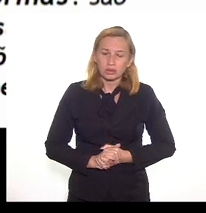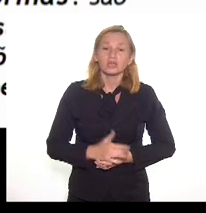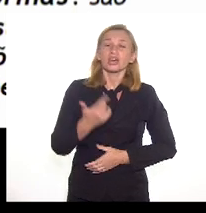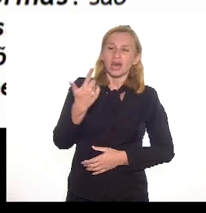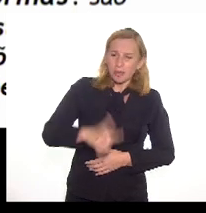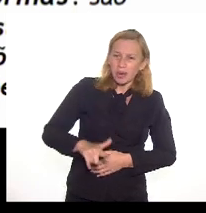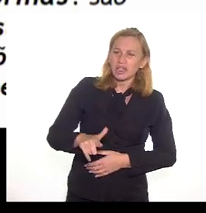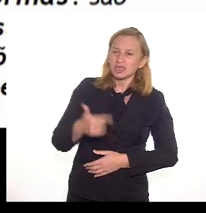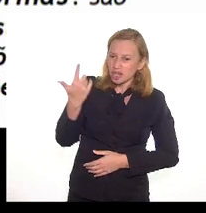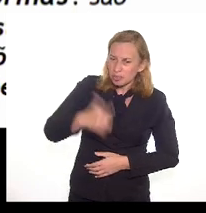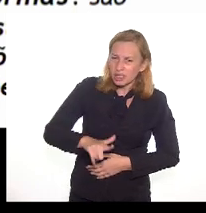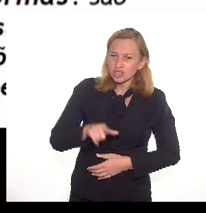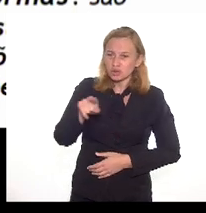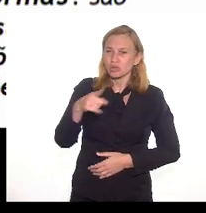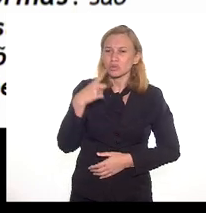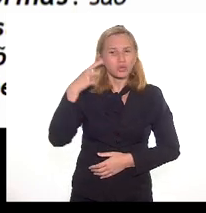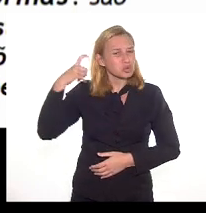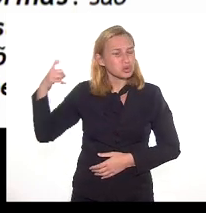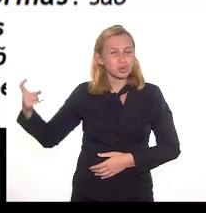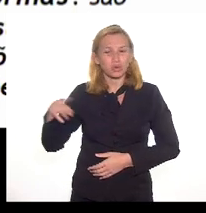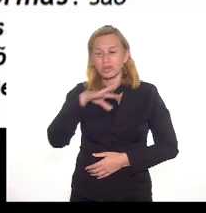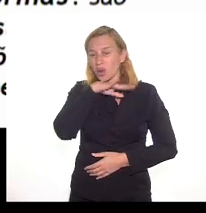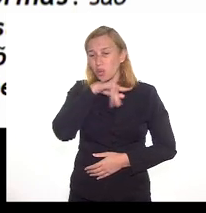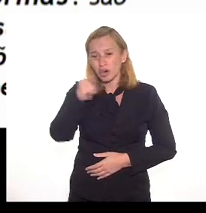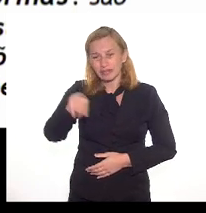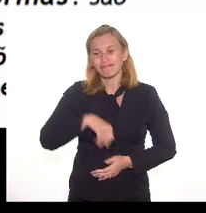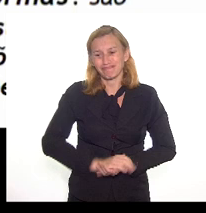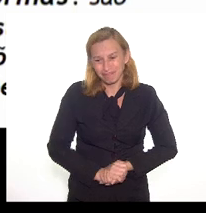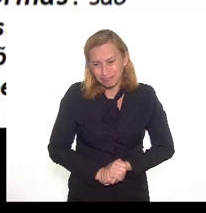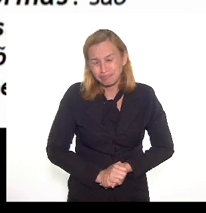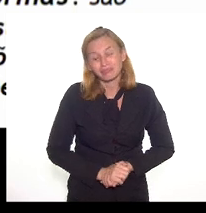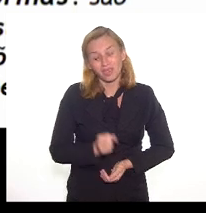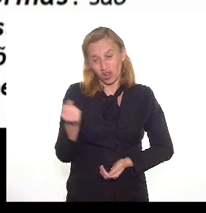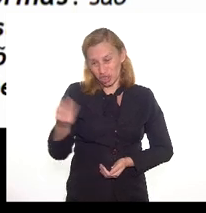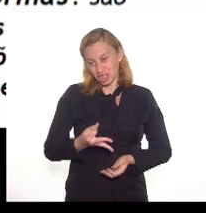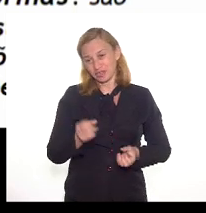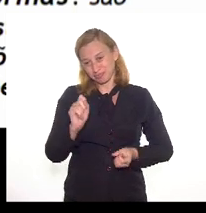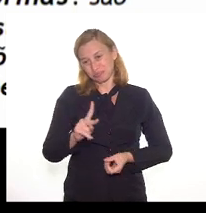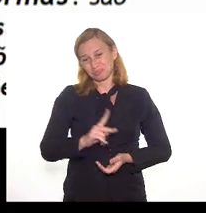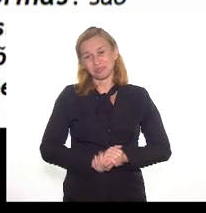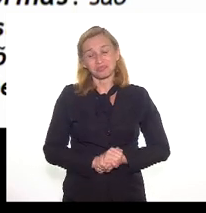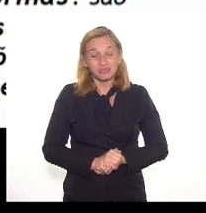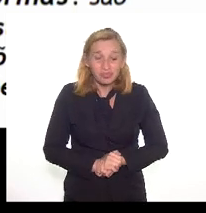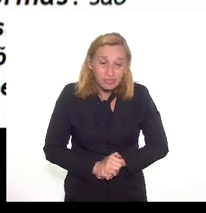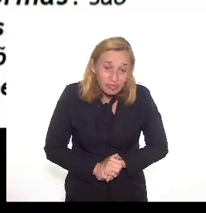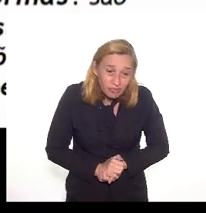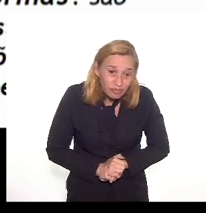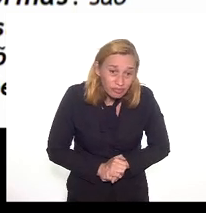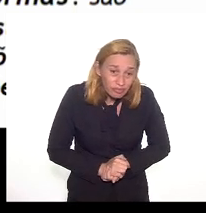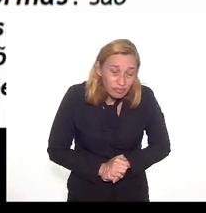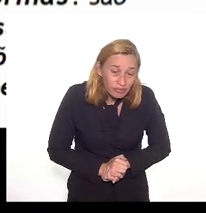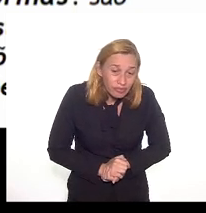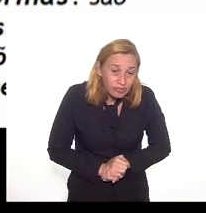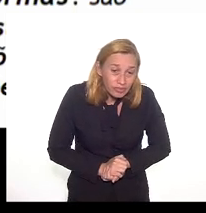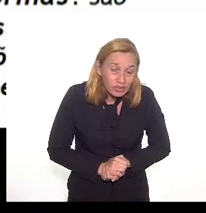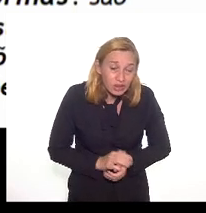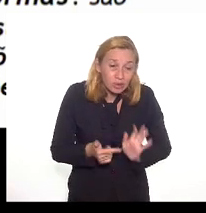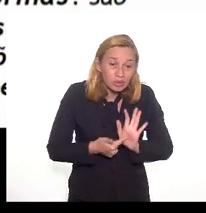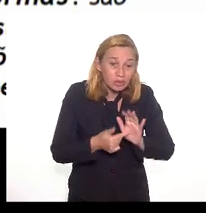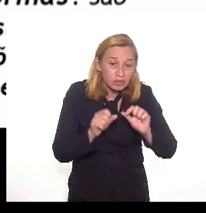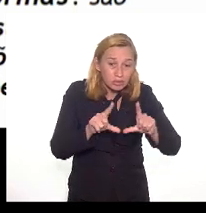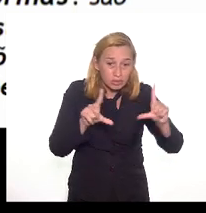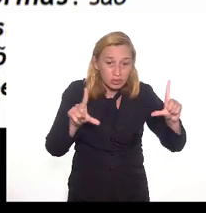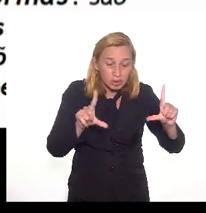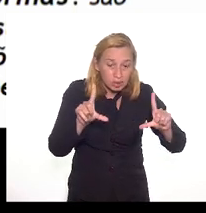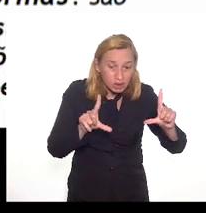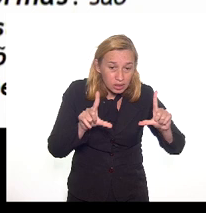Repete, por gentileza, que seu som ficou um pouco abafado. Ah, tá ok. Quando eu mexo o mouse, ele aparece na tela? Eu não estou acostumado a